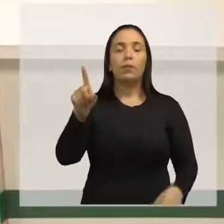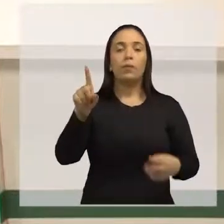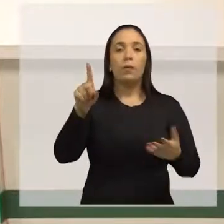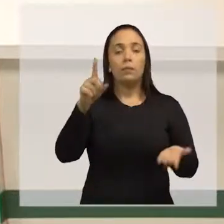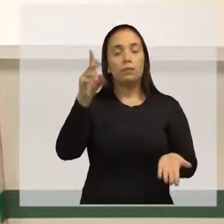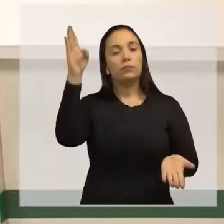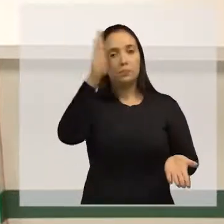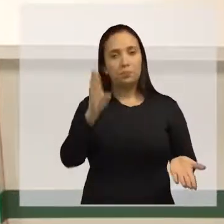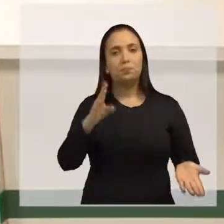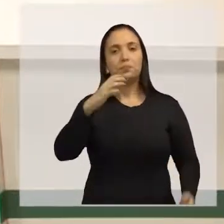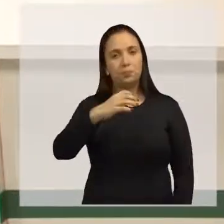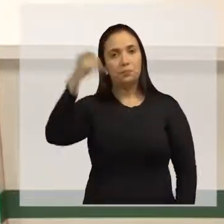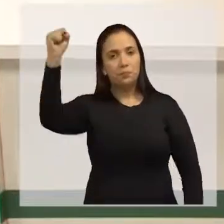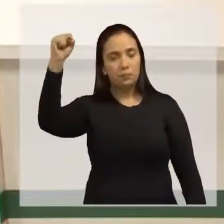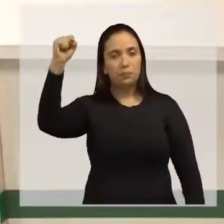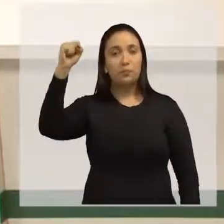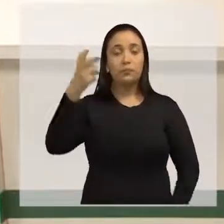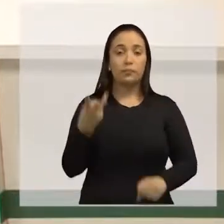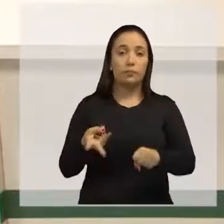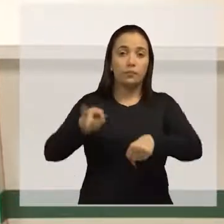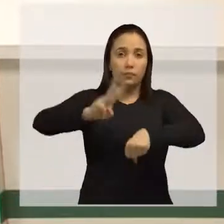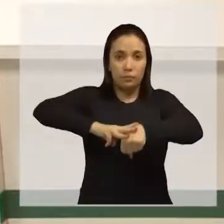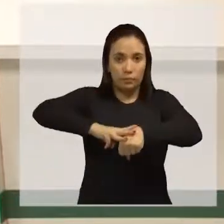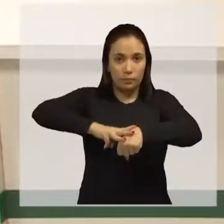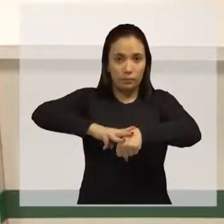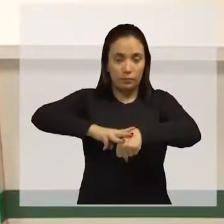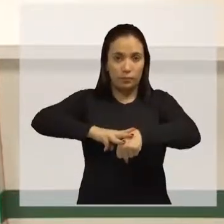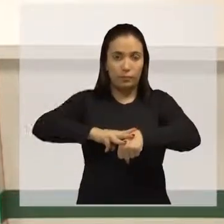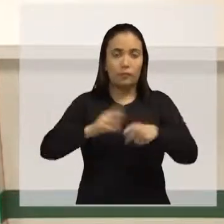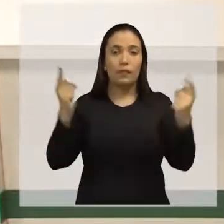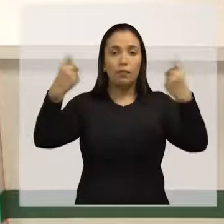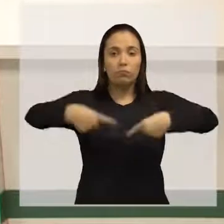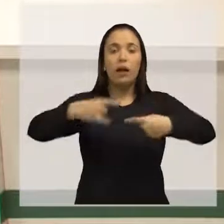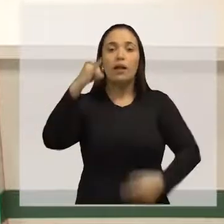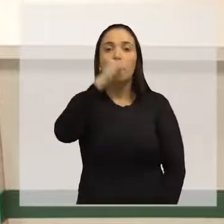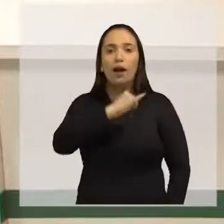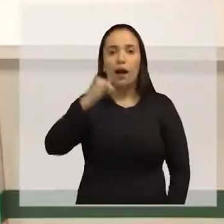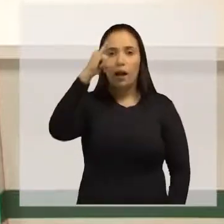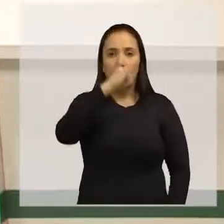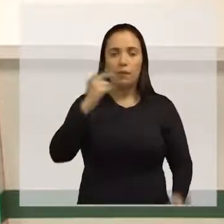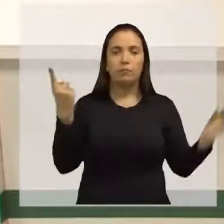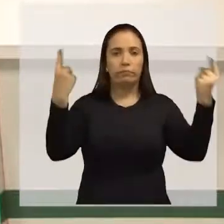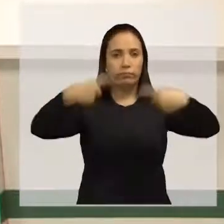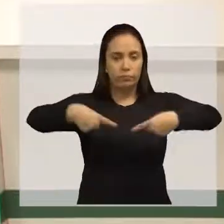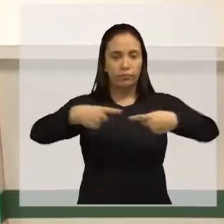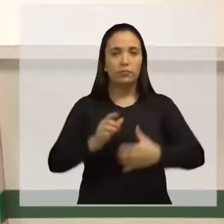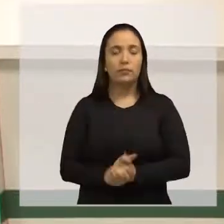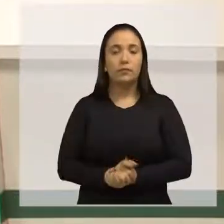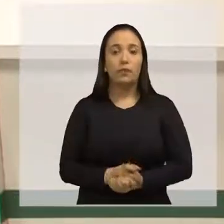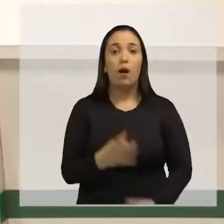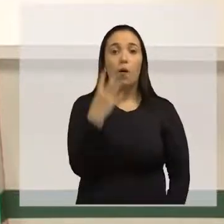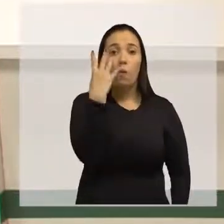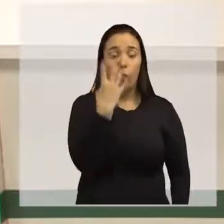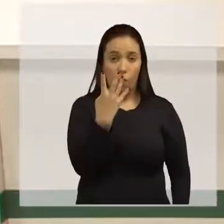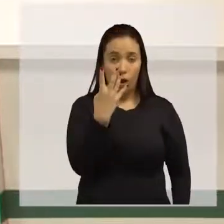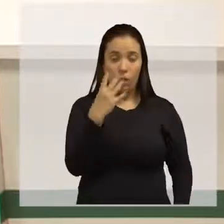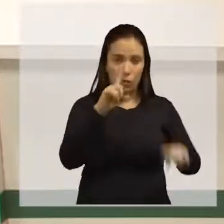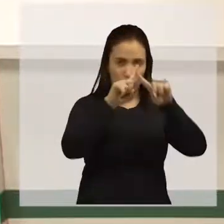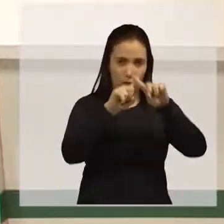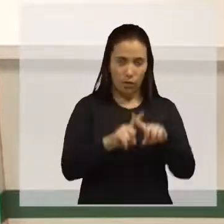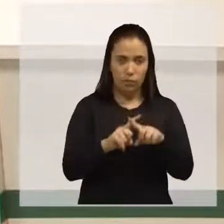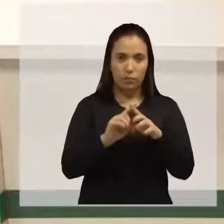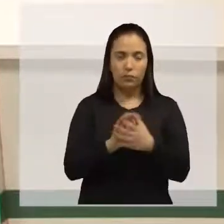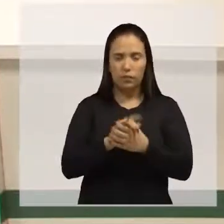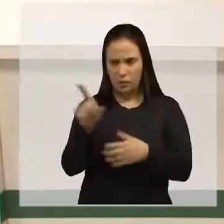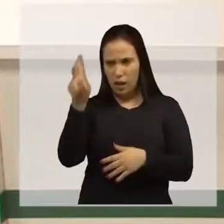sobre a Itália. Tricampeão, melhor dizendo, né? Sobre a Itália. Tricampeão em cima da Itália. Em 4 Copas. Você se lembra mais ou menos quem era o jogador,